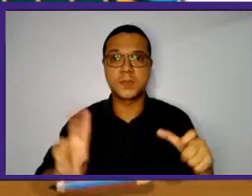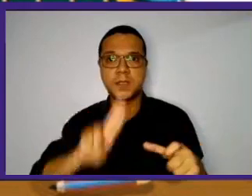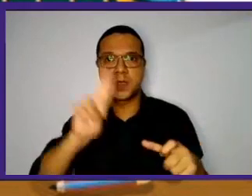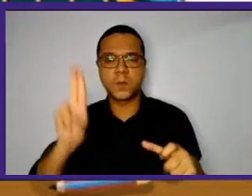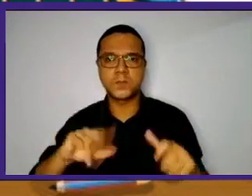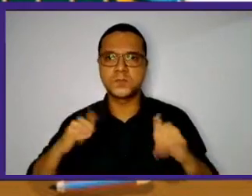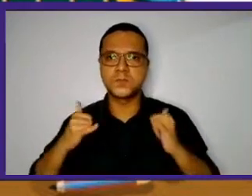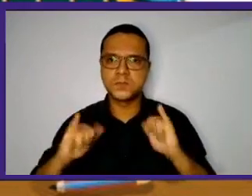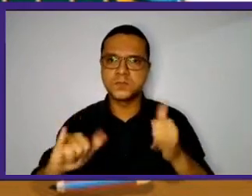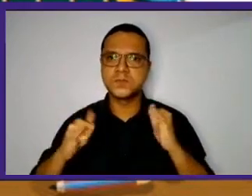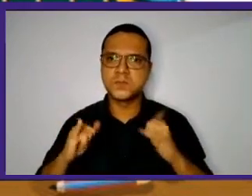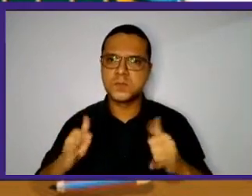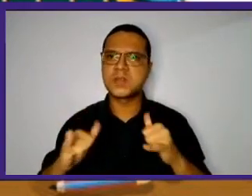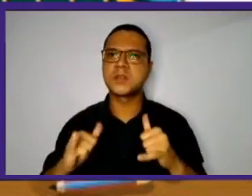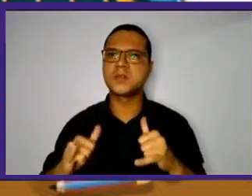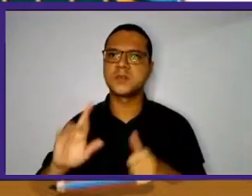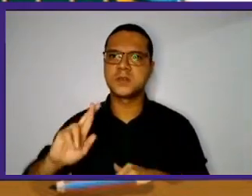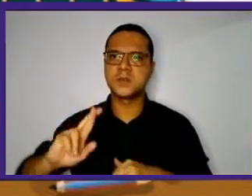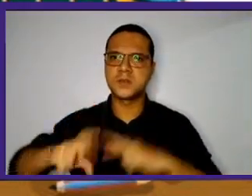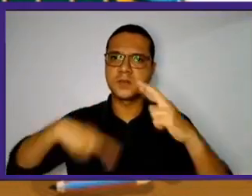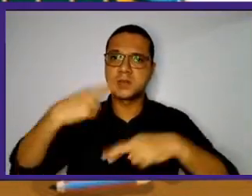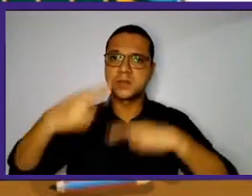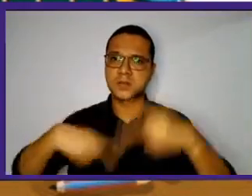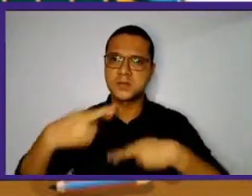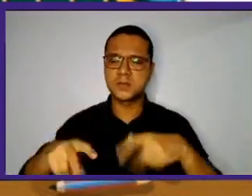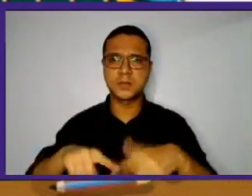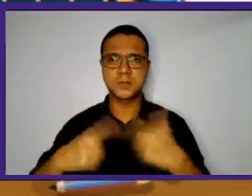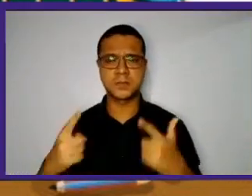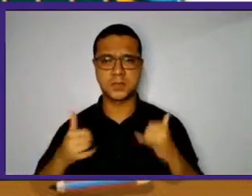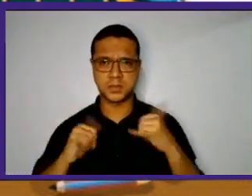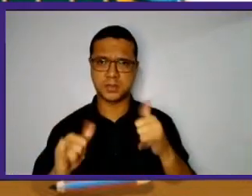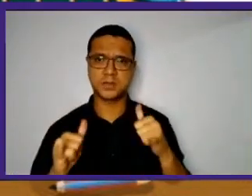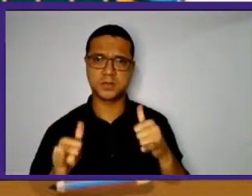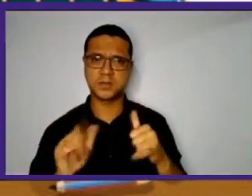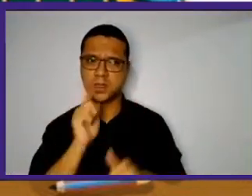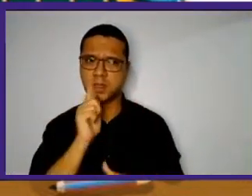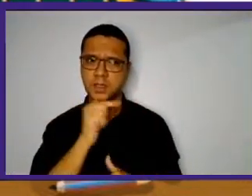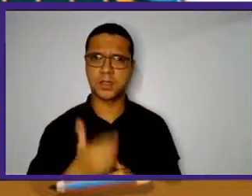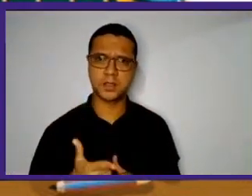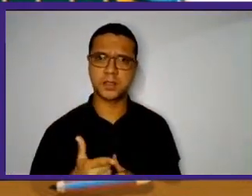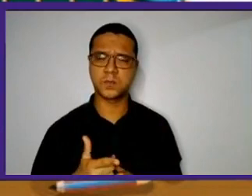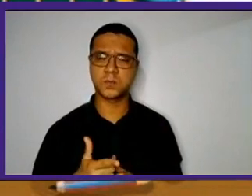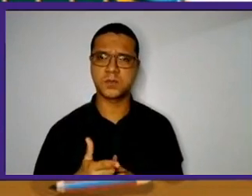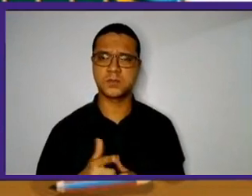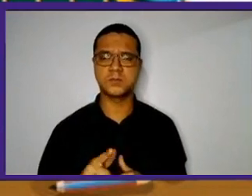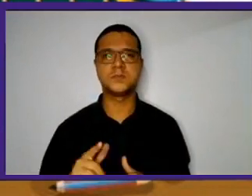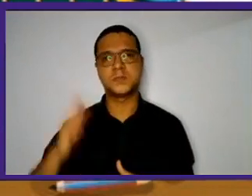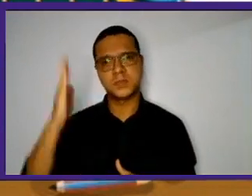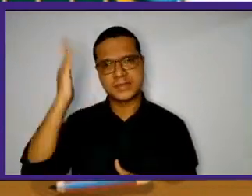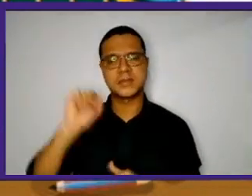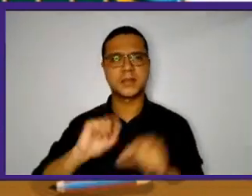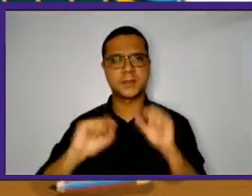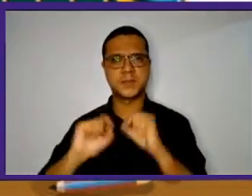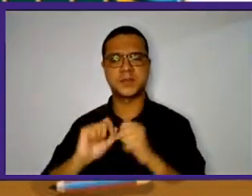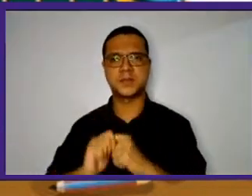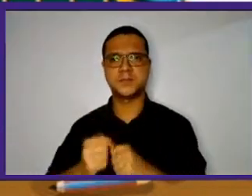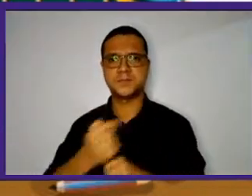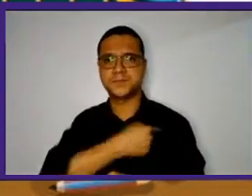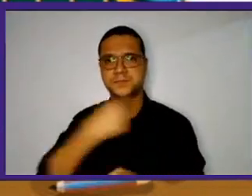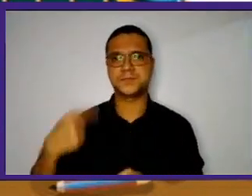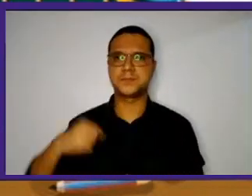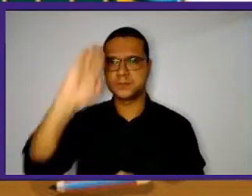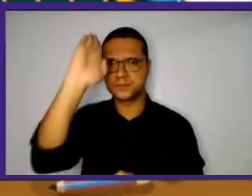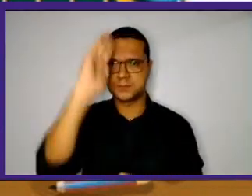energia do nosso estado é gerada pela água. A água não polui. Mas a gente sabe que a matriz energética do